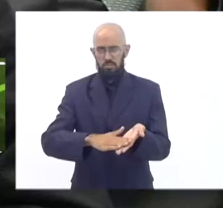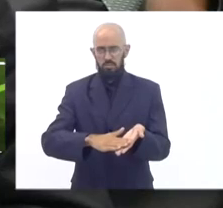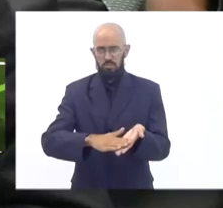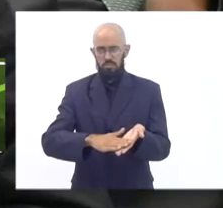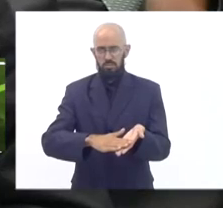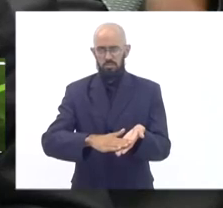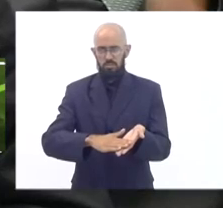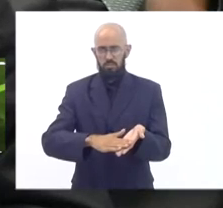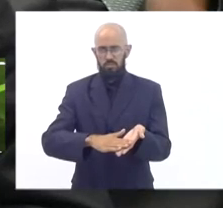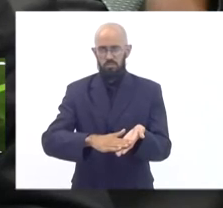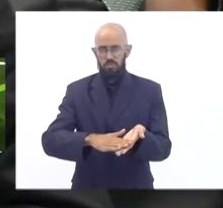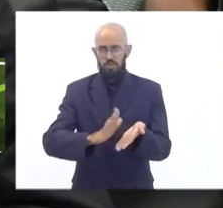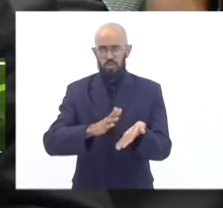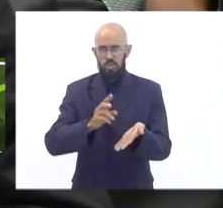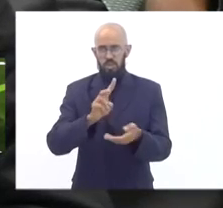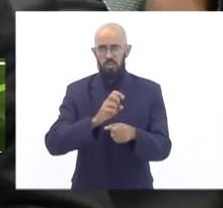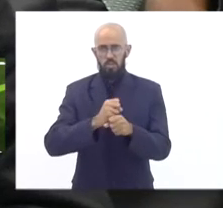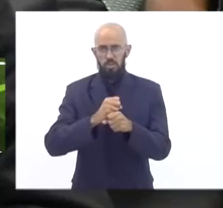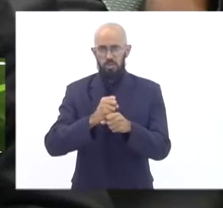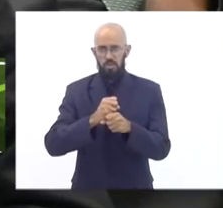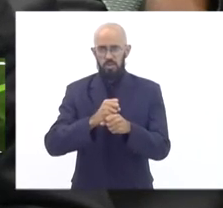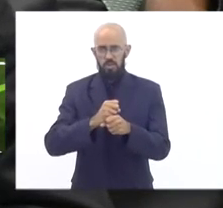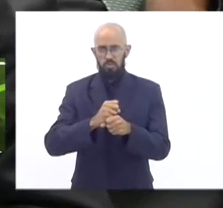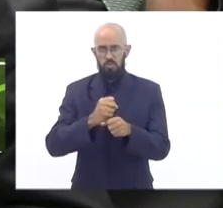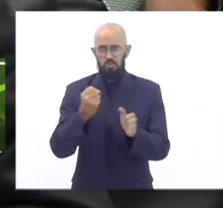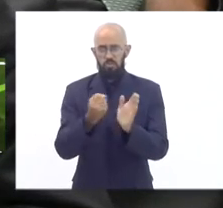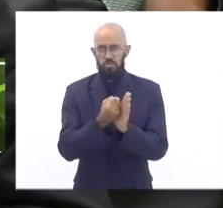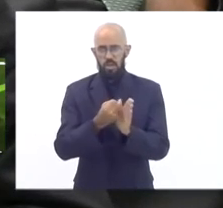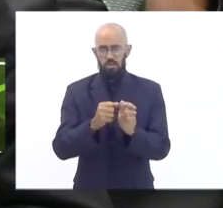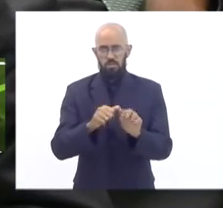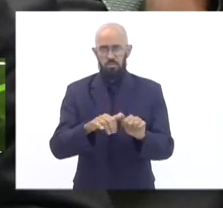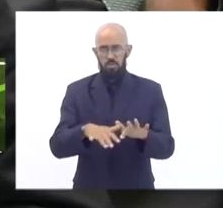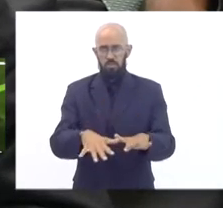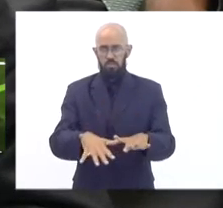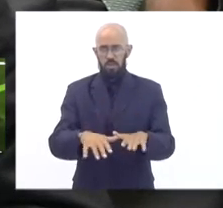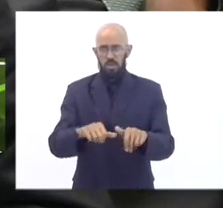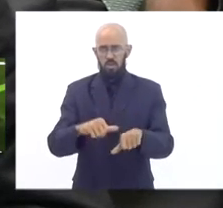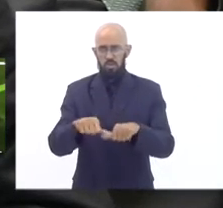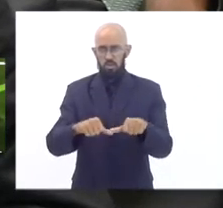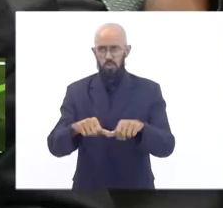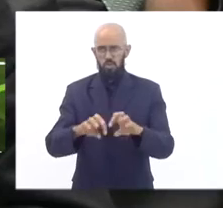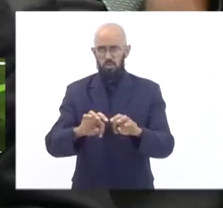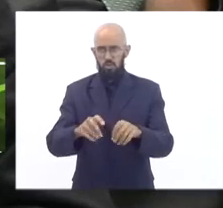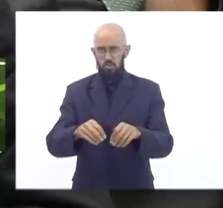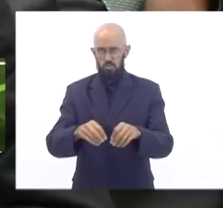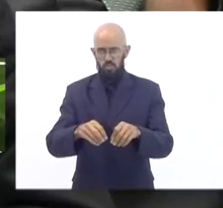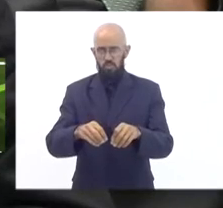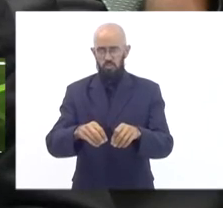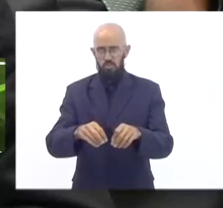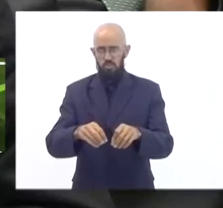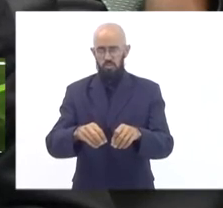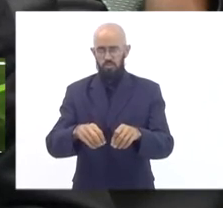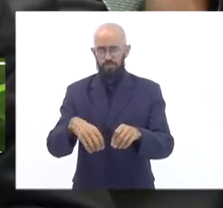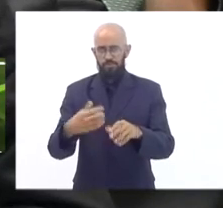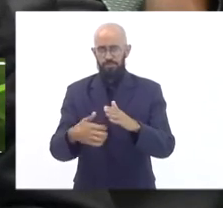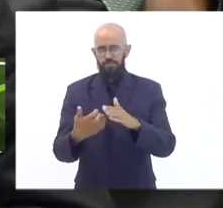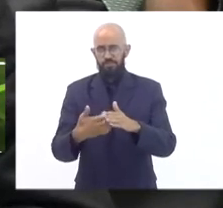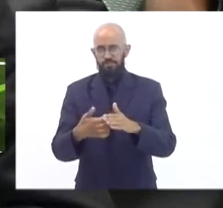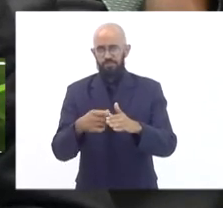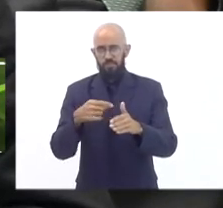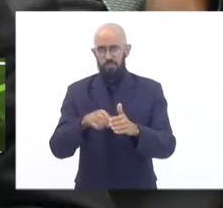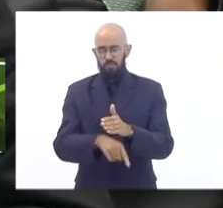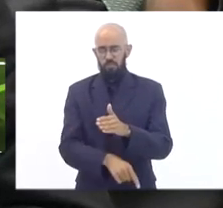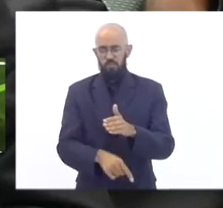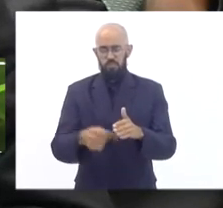Nesses últimos dois anos, o impacto da pandemia alterou toda essa programação. A empresa aprofundou muito as